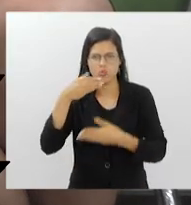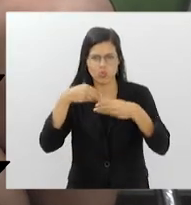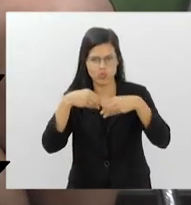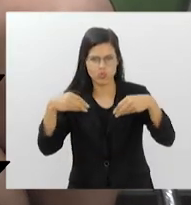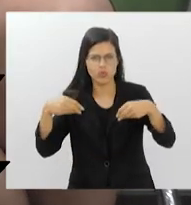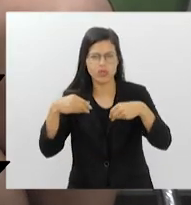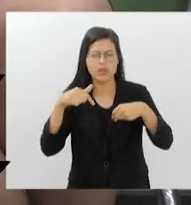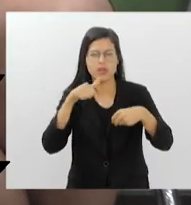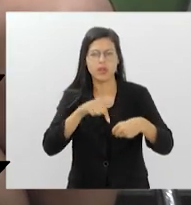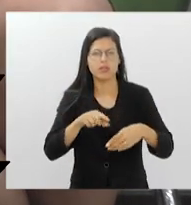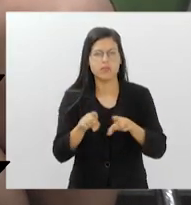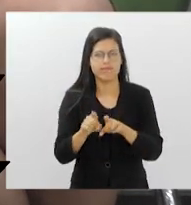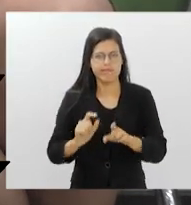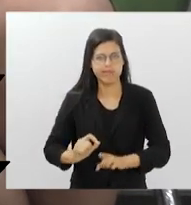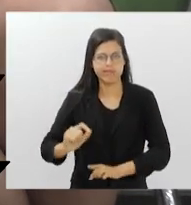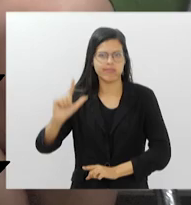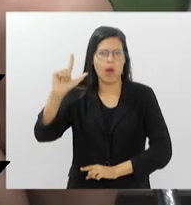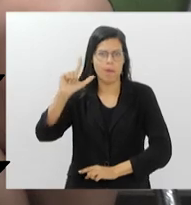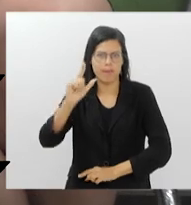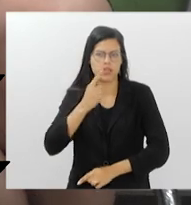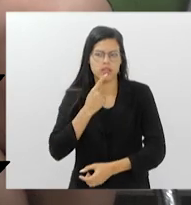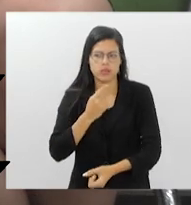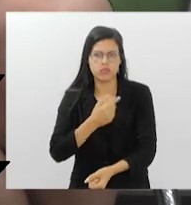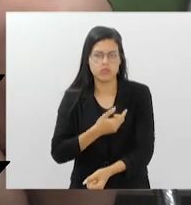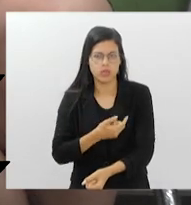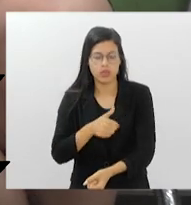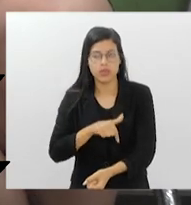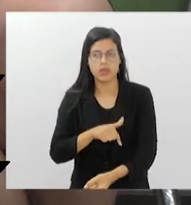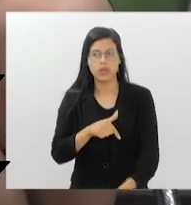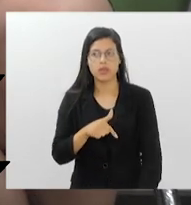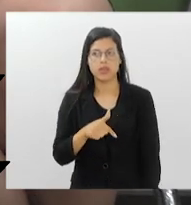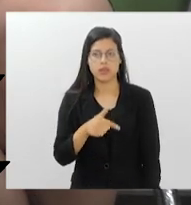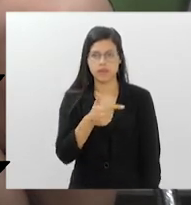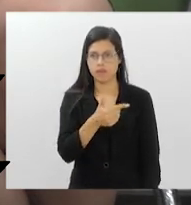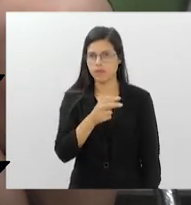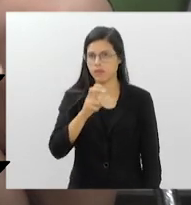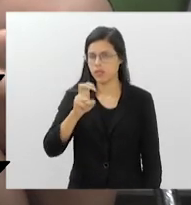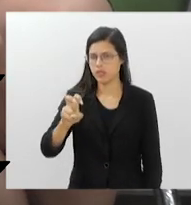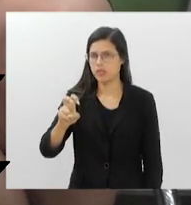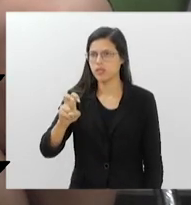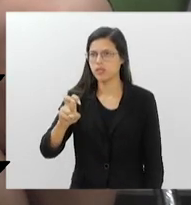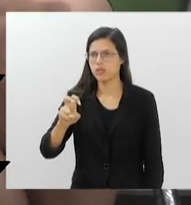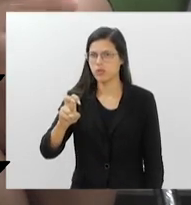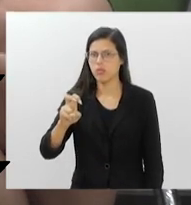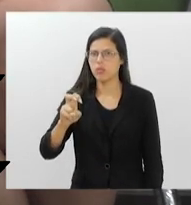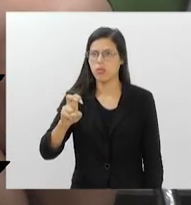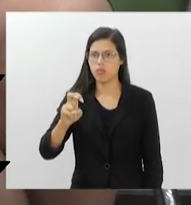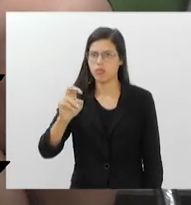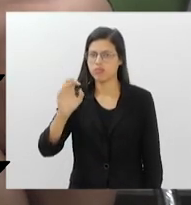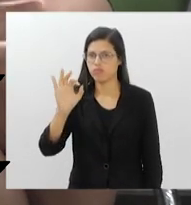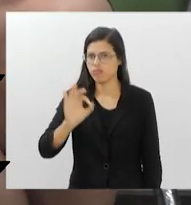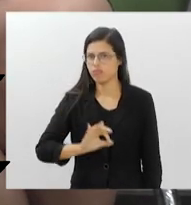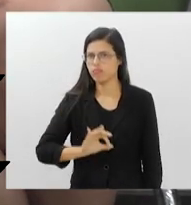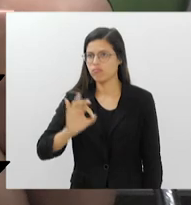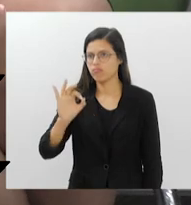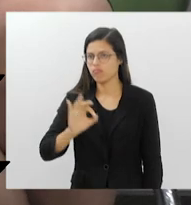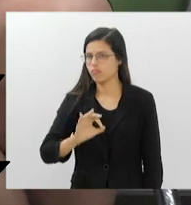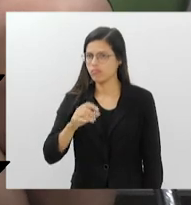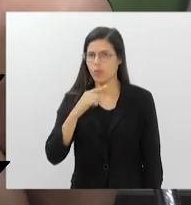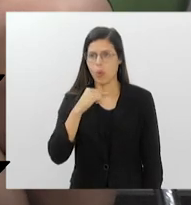dois pontos percentuais e a de 23 para 25 não conseguiu que o